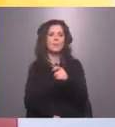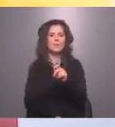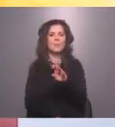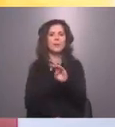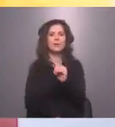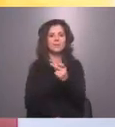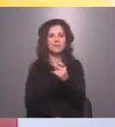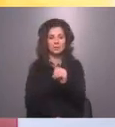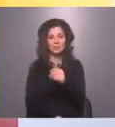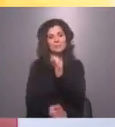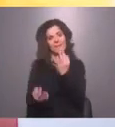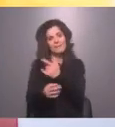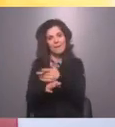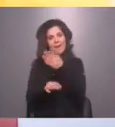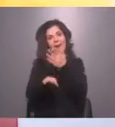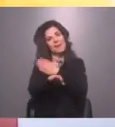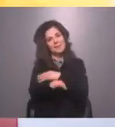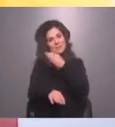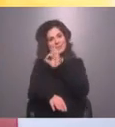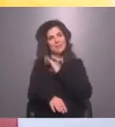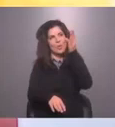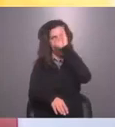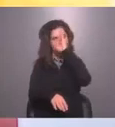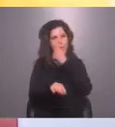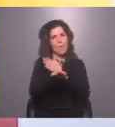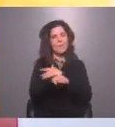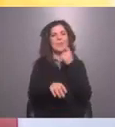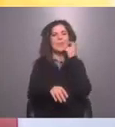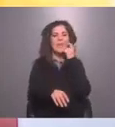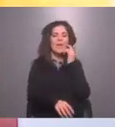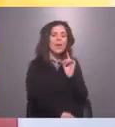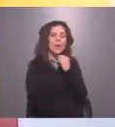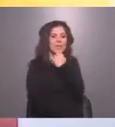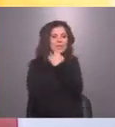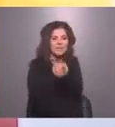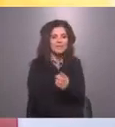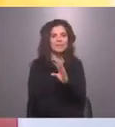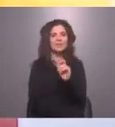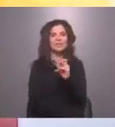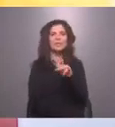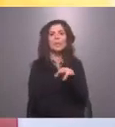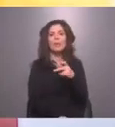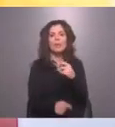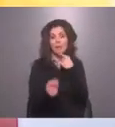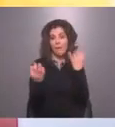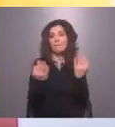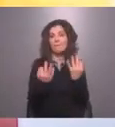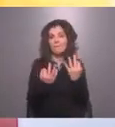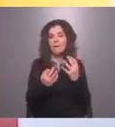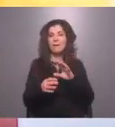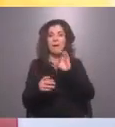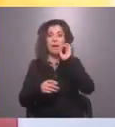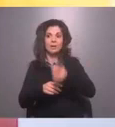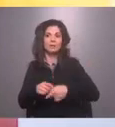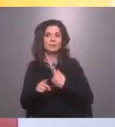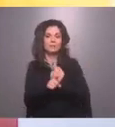Assim se cumpriu o que o Senhor anunciara pela boca de Jeremias. Enquanto o país não descontou os